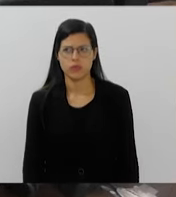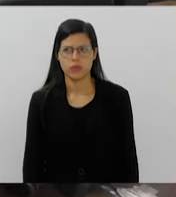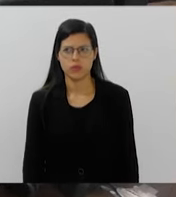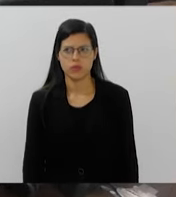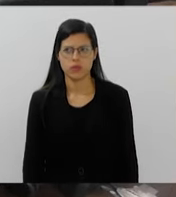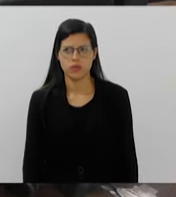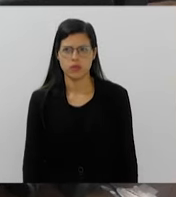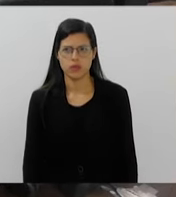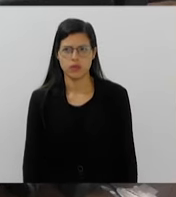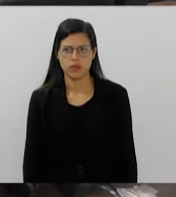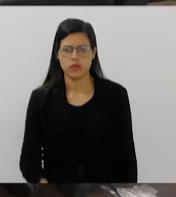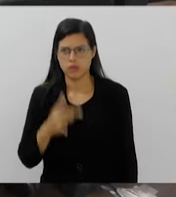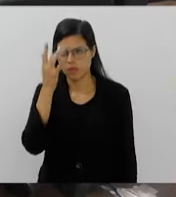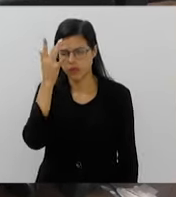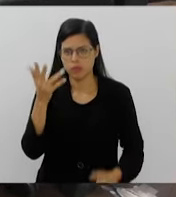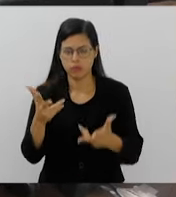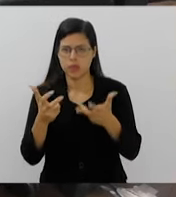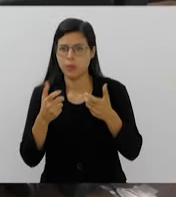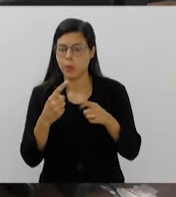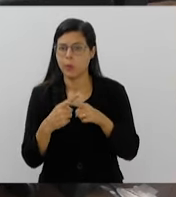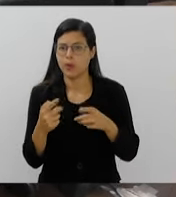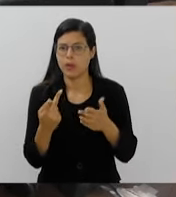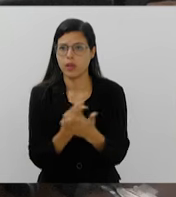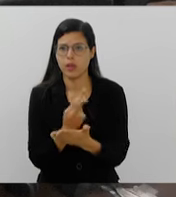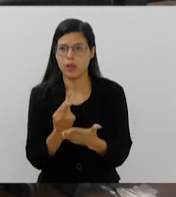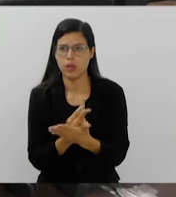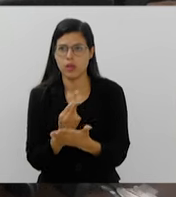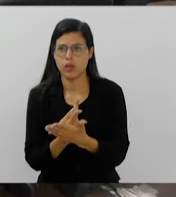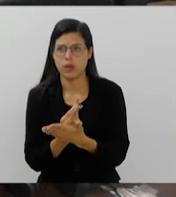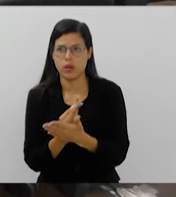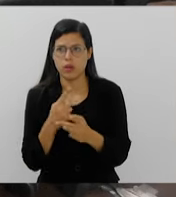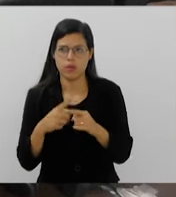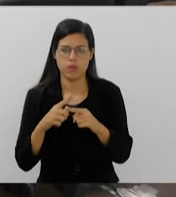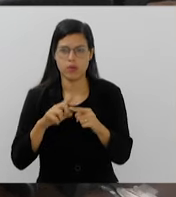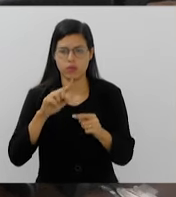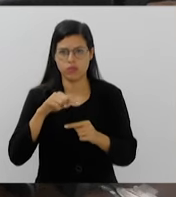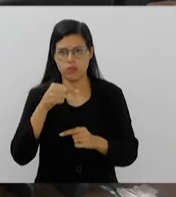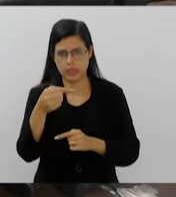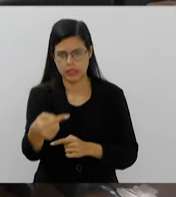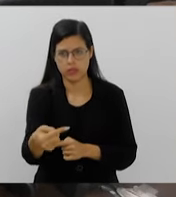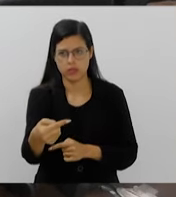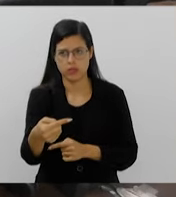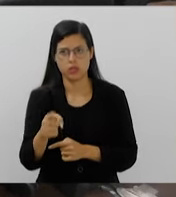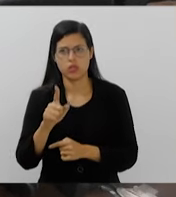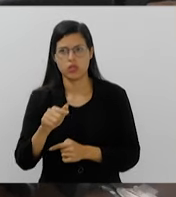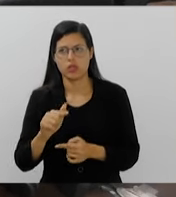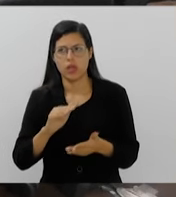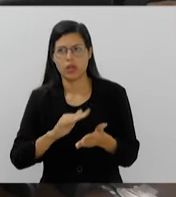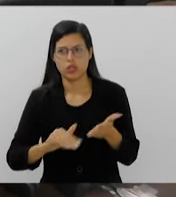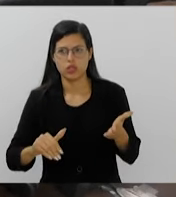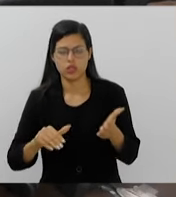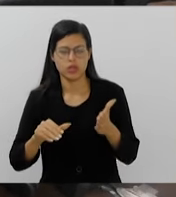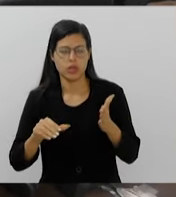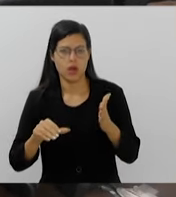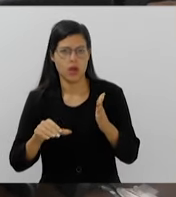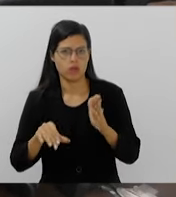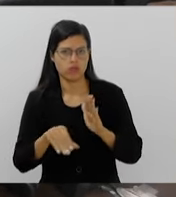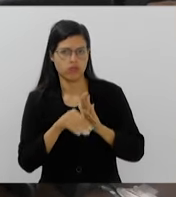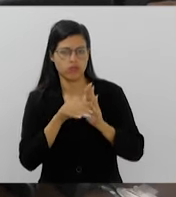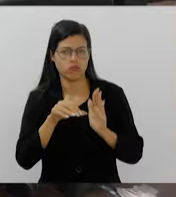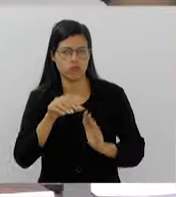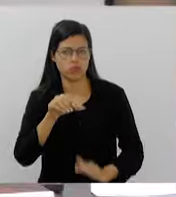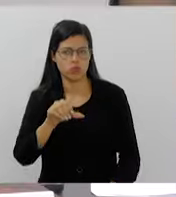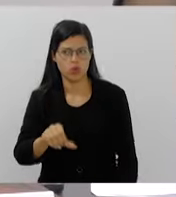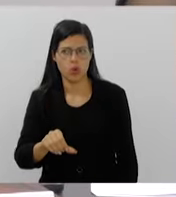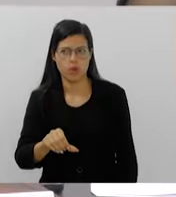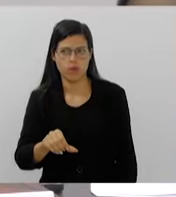aliás, perceber de onde vem esse erro. Porque sim, no seguinte, É suprimir o 9 do 3.915 e